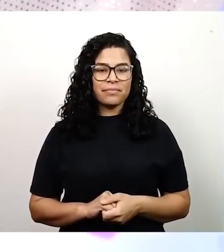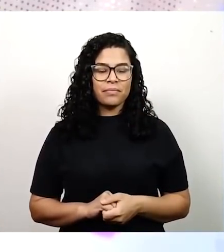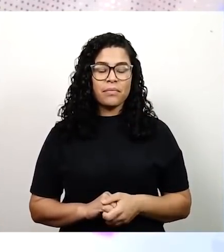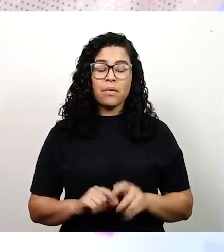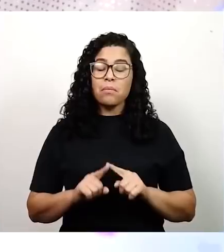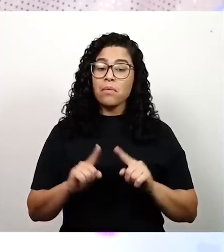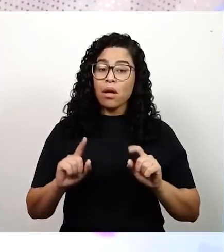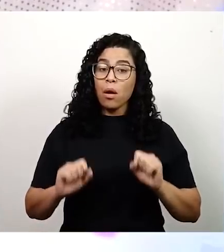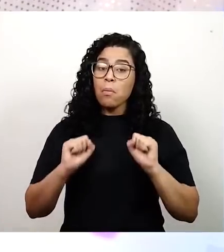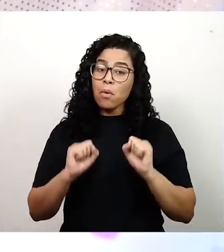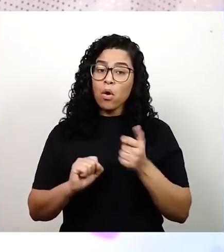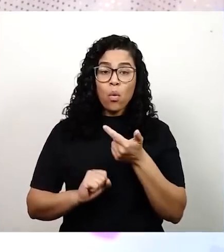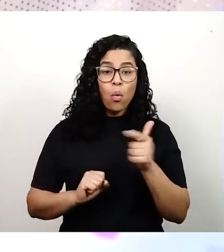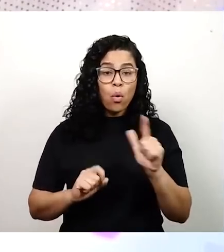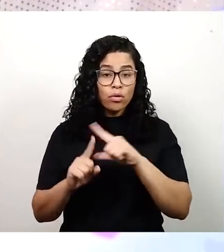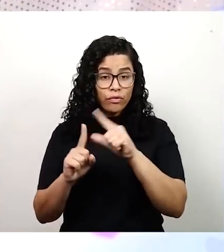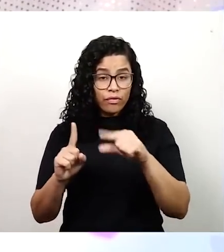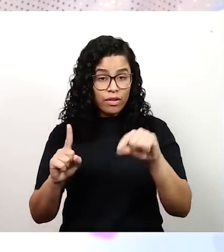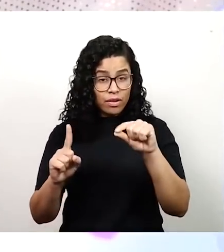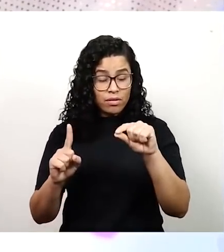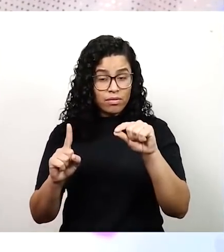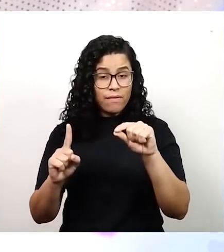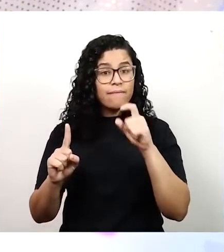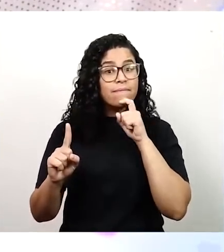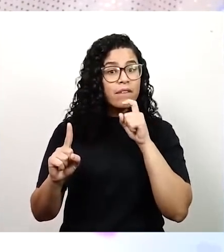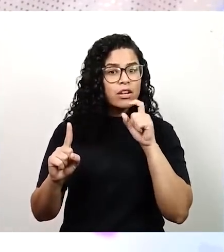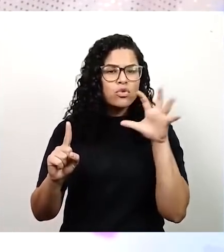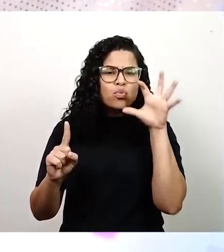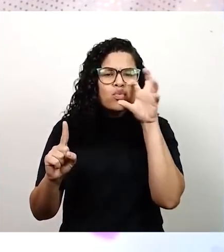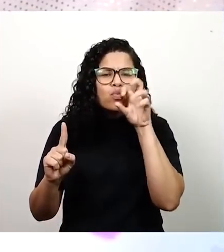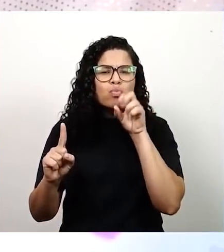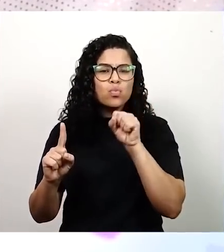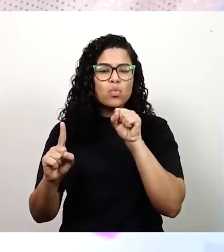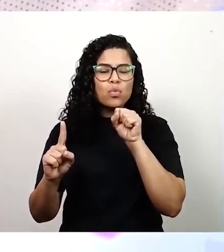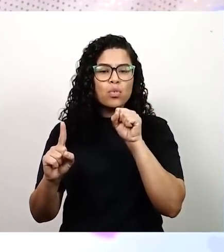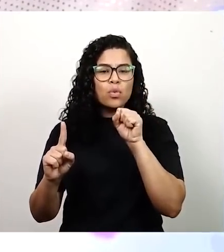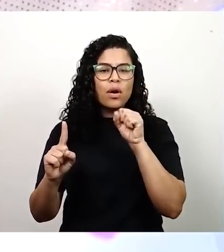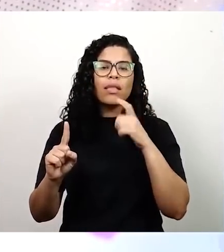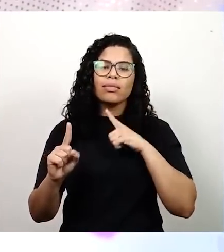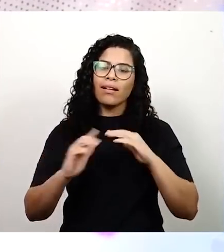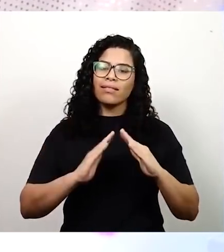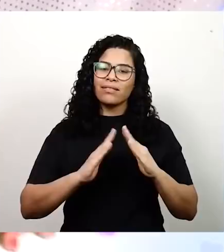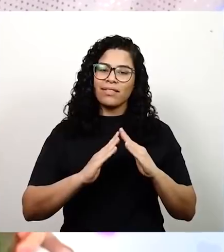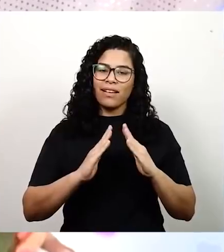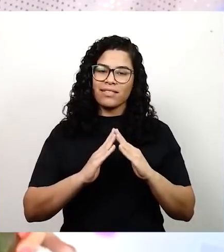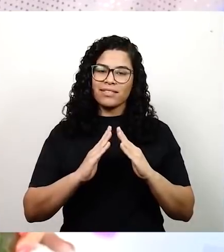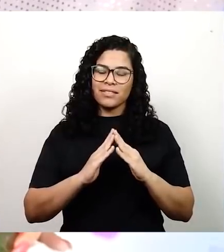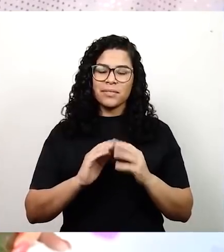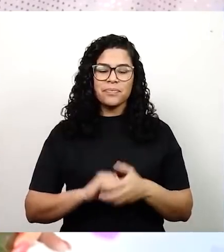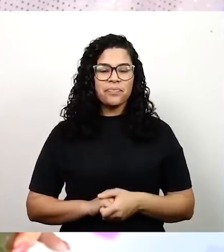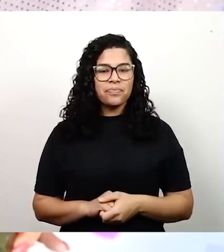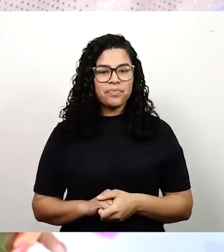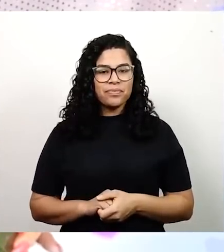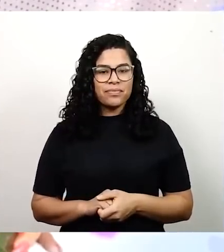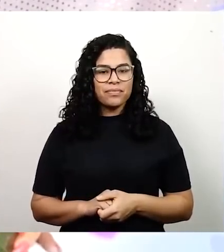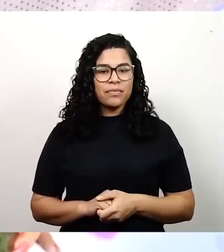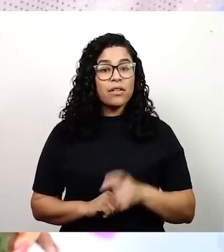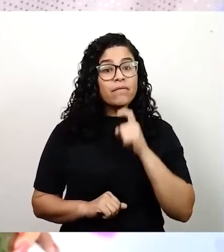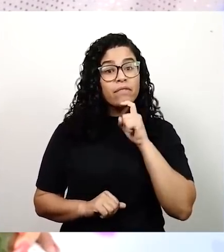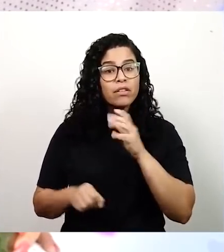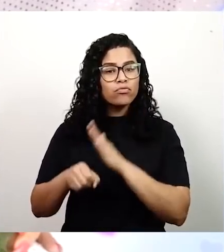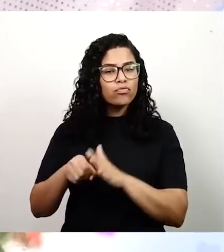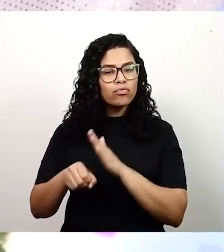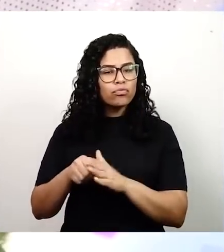salsinha, mas você pode utilizar alguma outra folha verde, de preferência verde escuro, que tem aí na sua casa, como